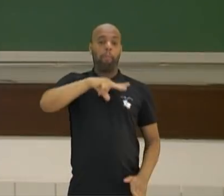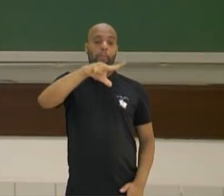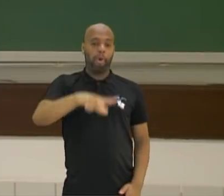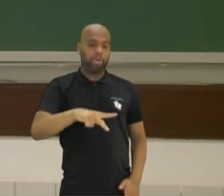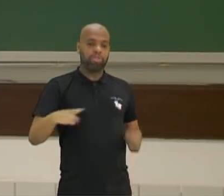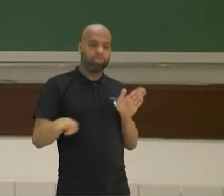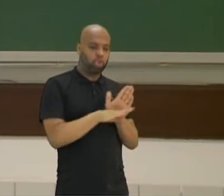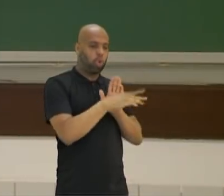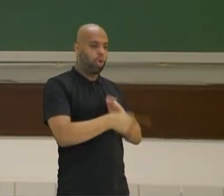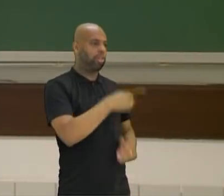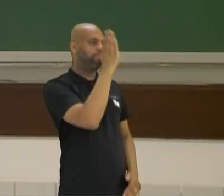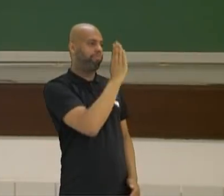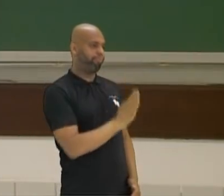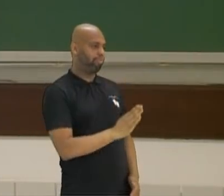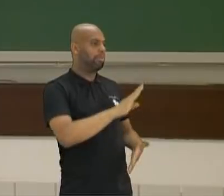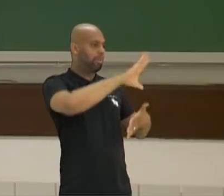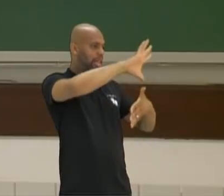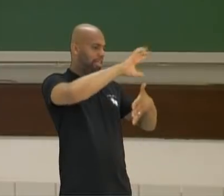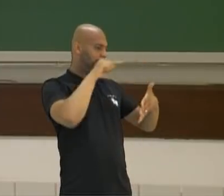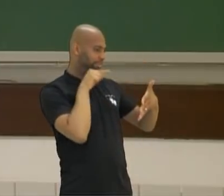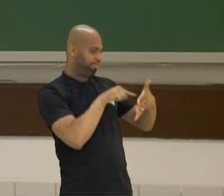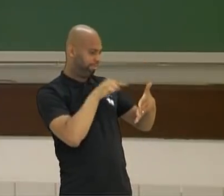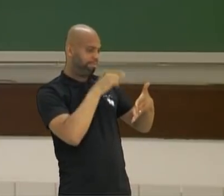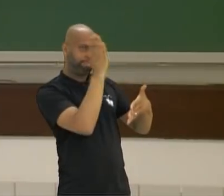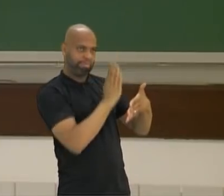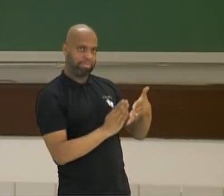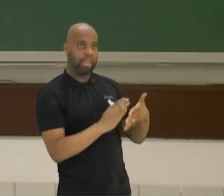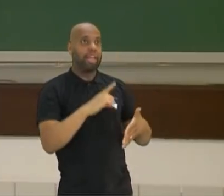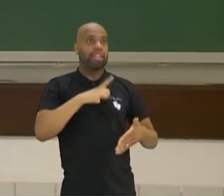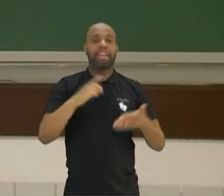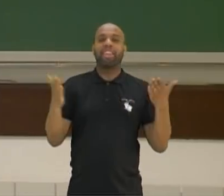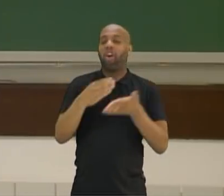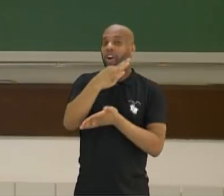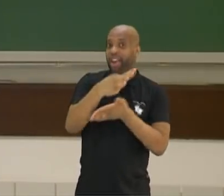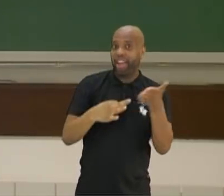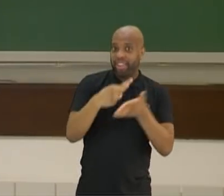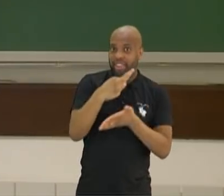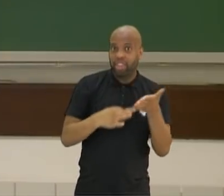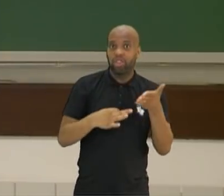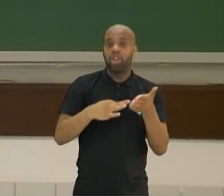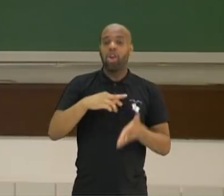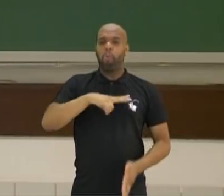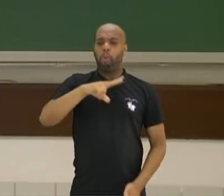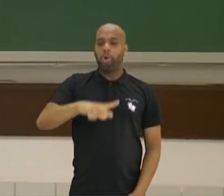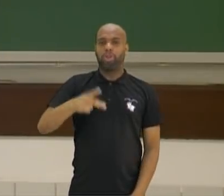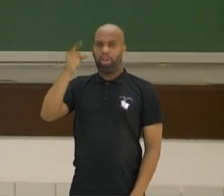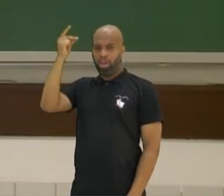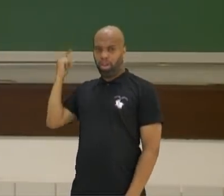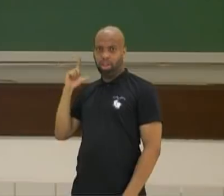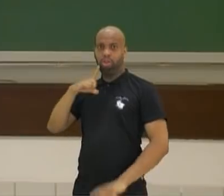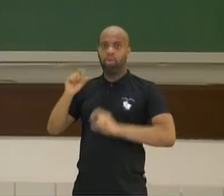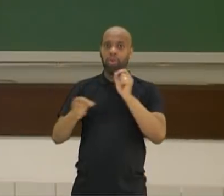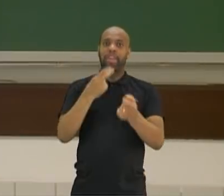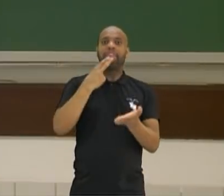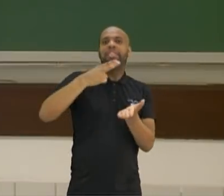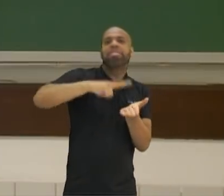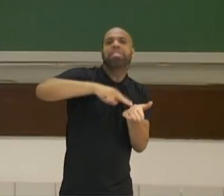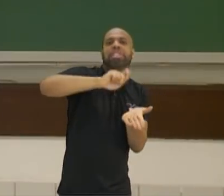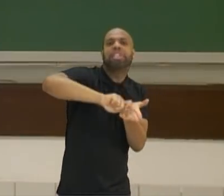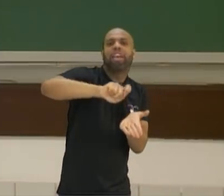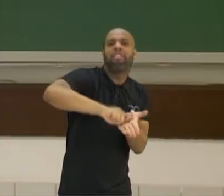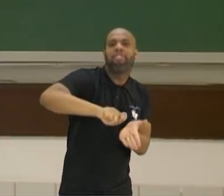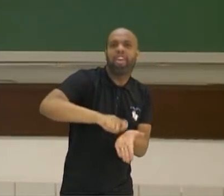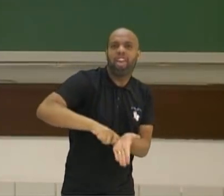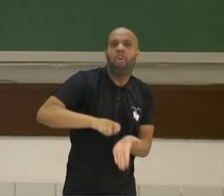Brasil. E aqui eu trago para vocês um texto em português antigo que é a Carta de Pero Vaz de Caminha. É